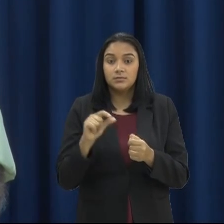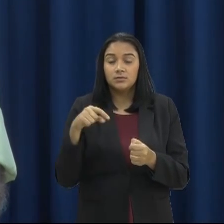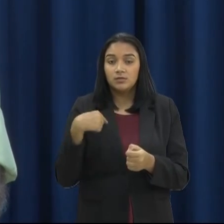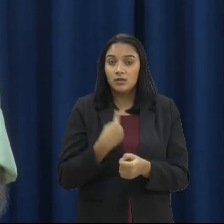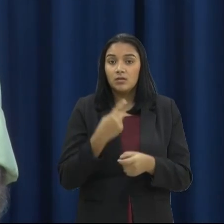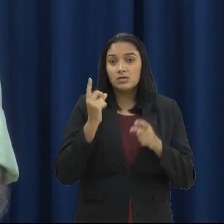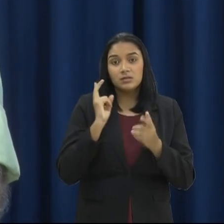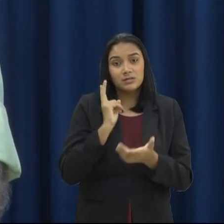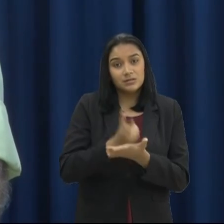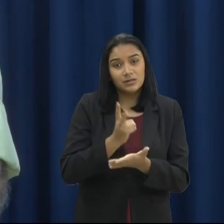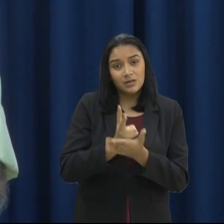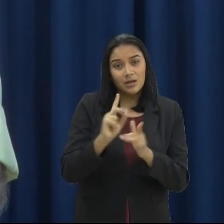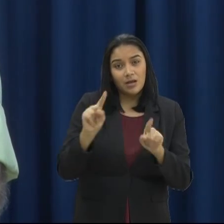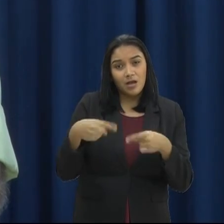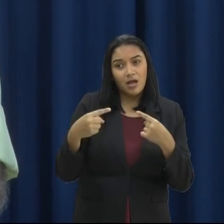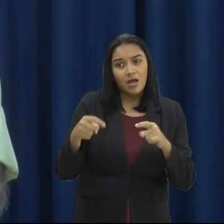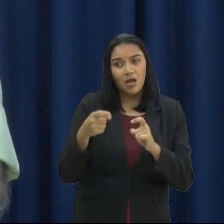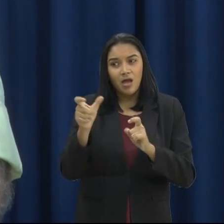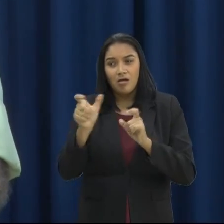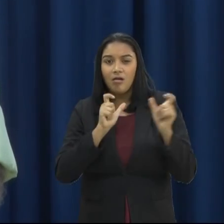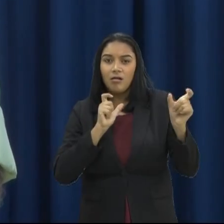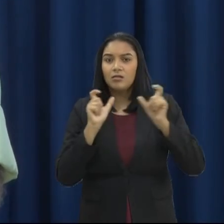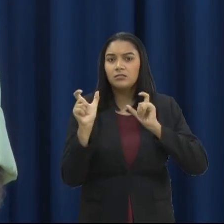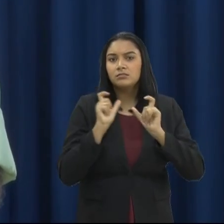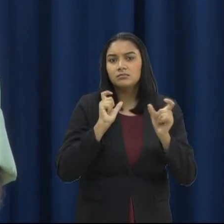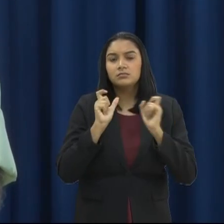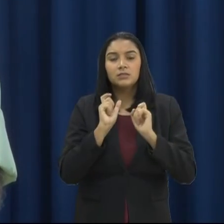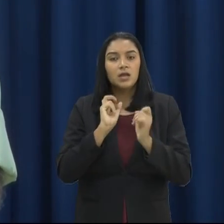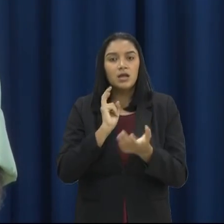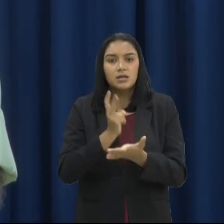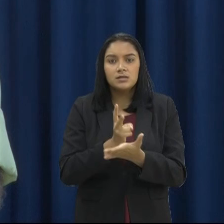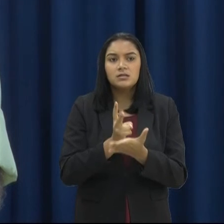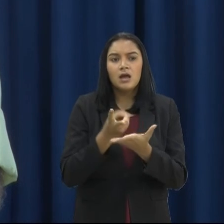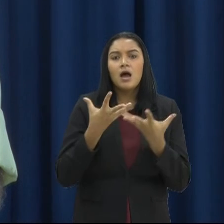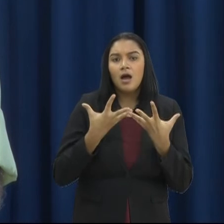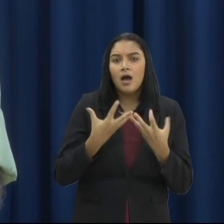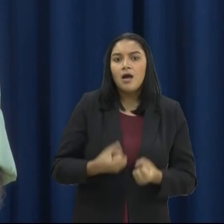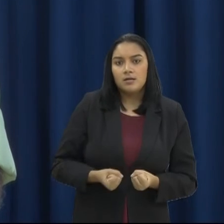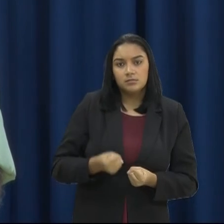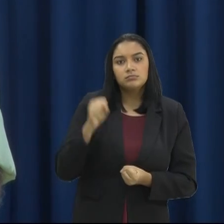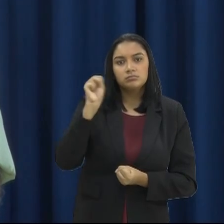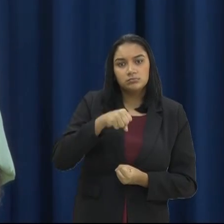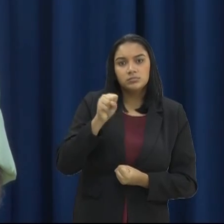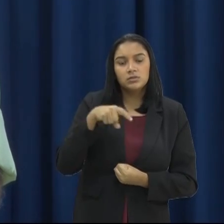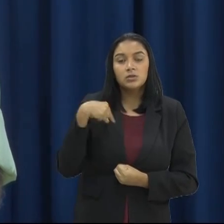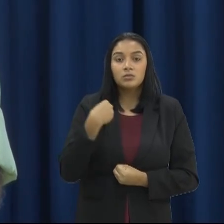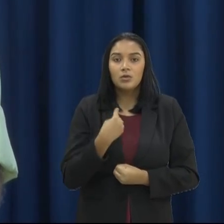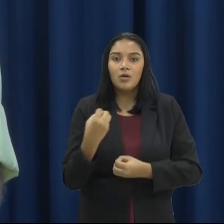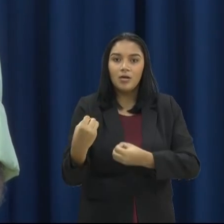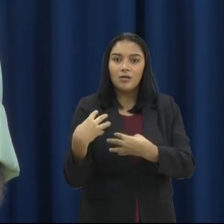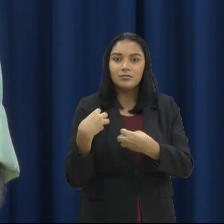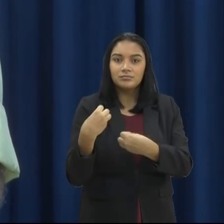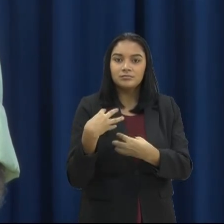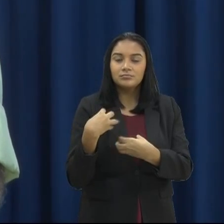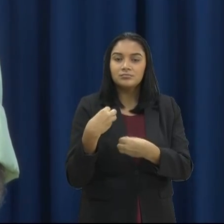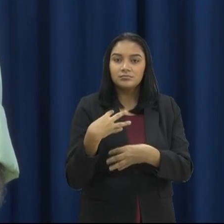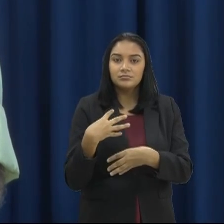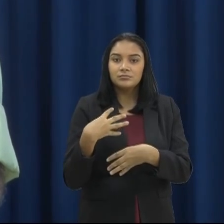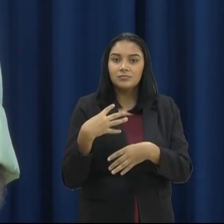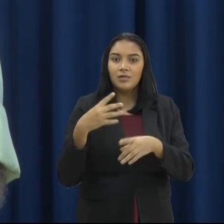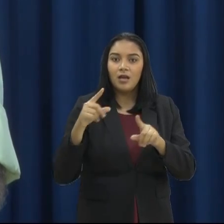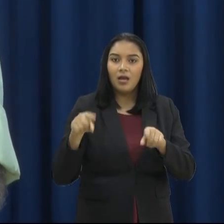sujeitos às críticas. E as críticas, elas são sempre bem-vindas, porque as críticas, elas nos ensinam. As